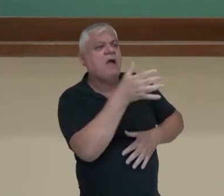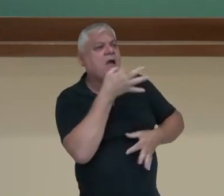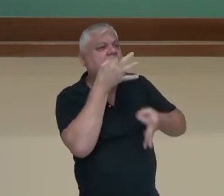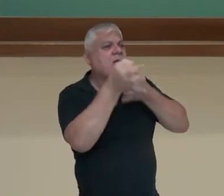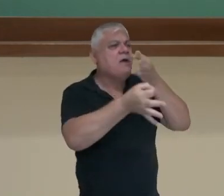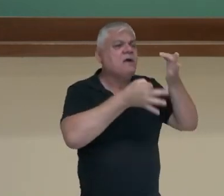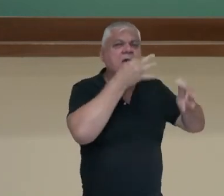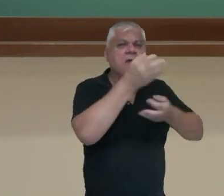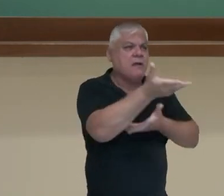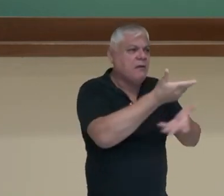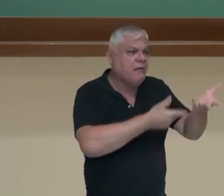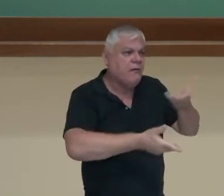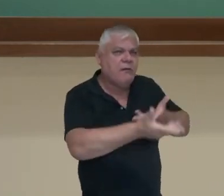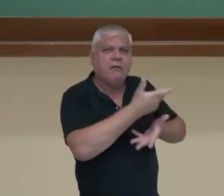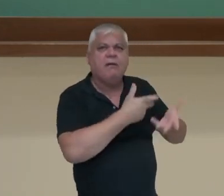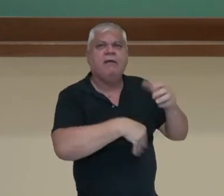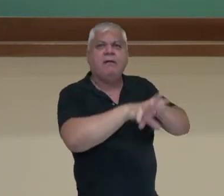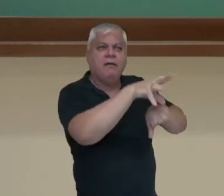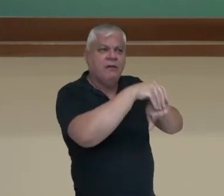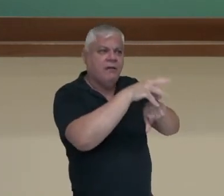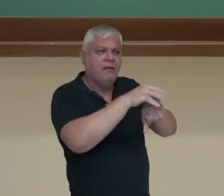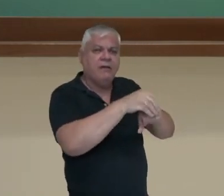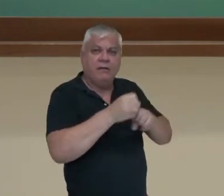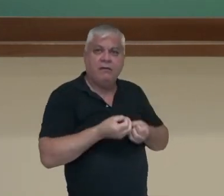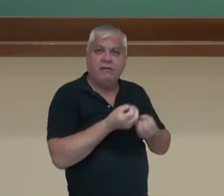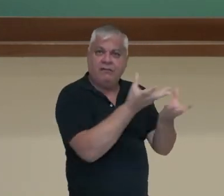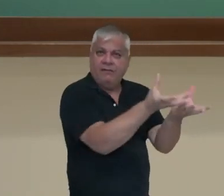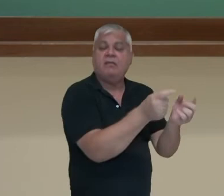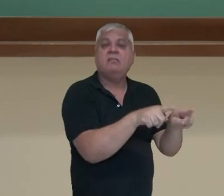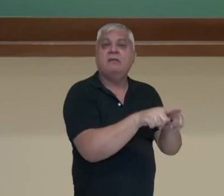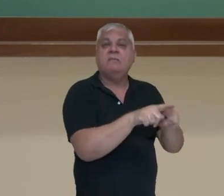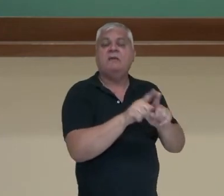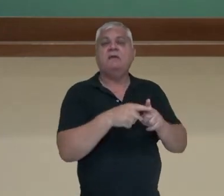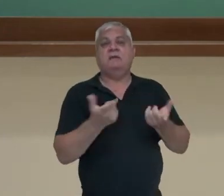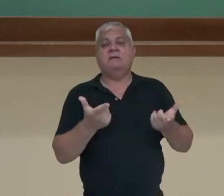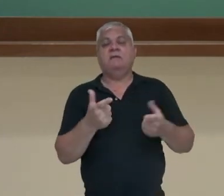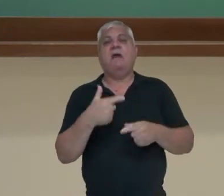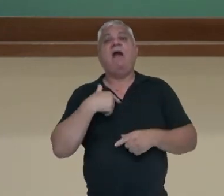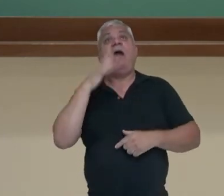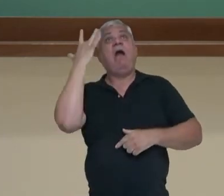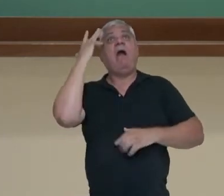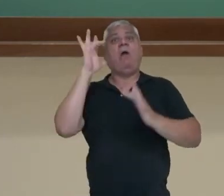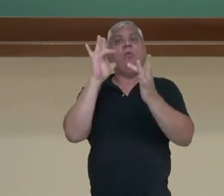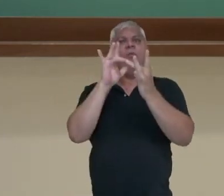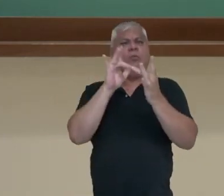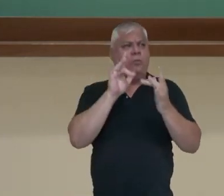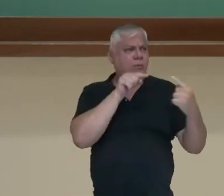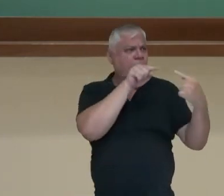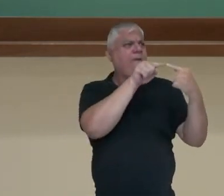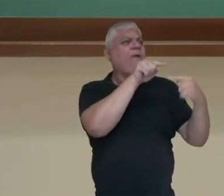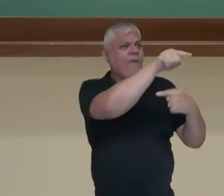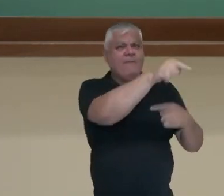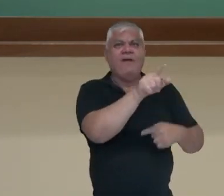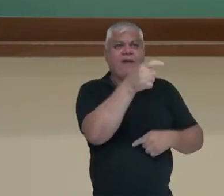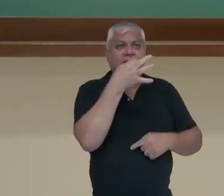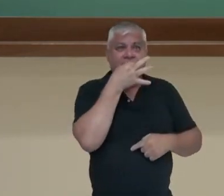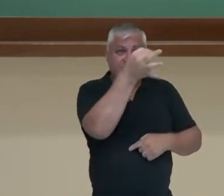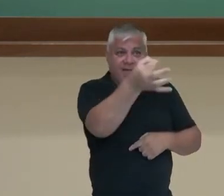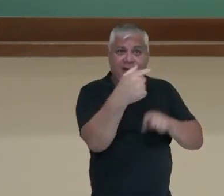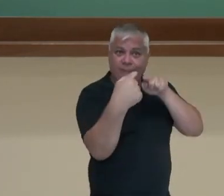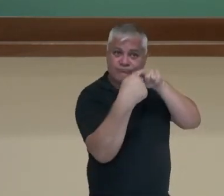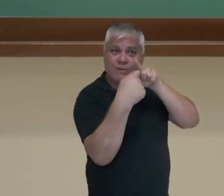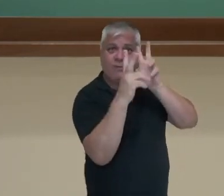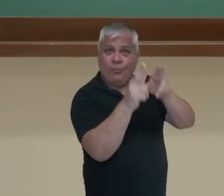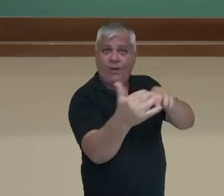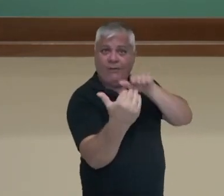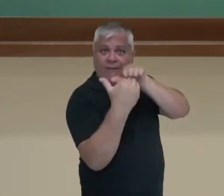que a gente, inclusive, fortalece a nossa ideia, né? Ah, entrei em contato com a ideia do outro. O que é diferente de